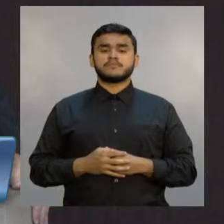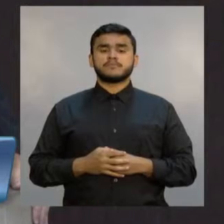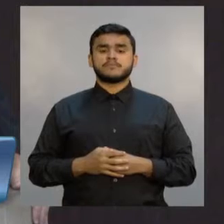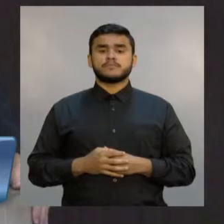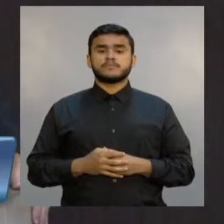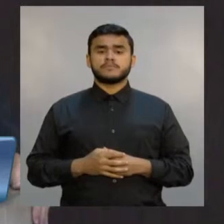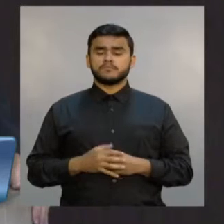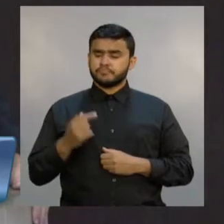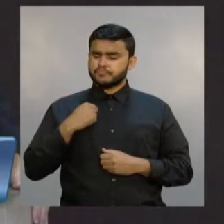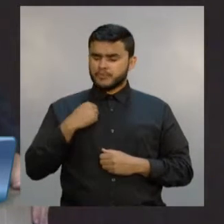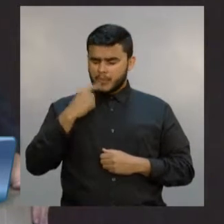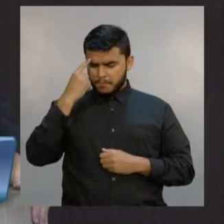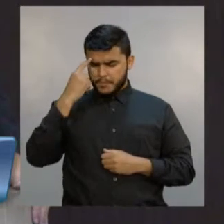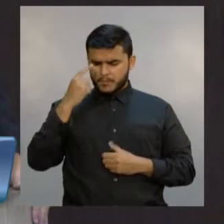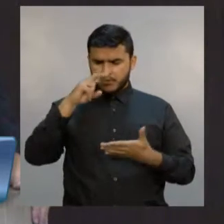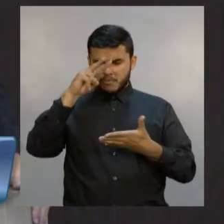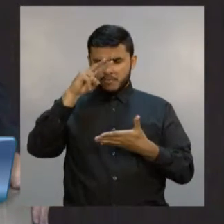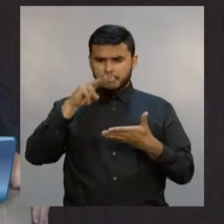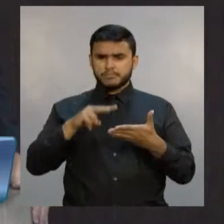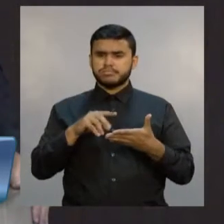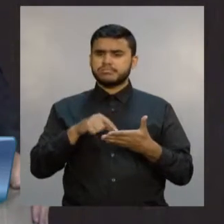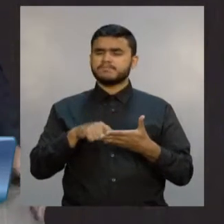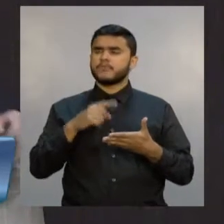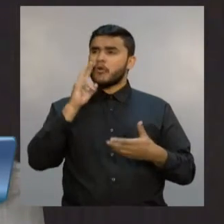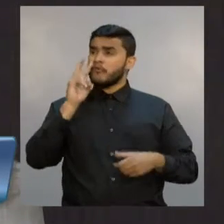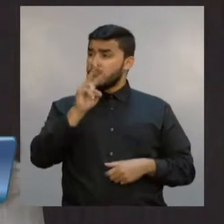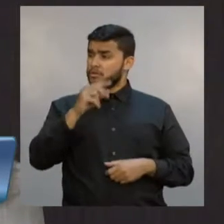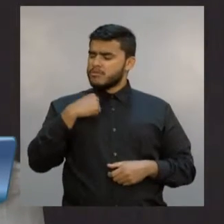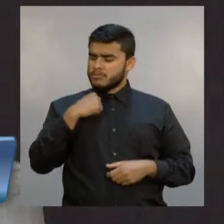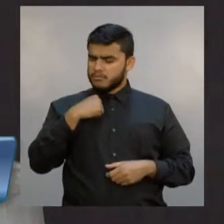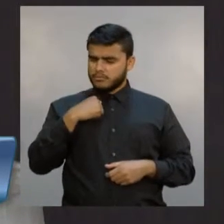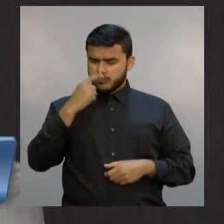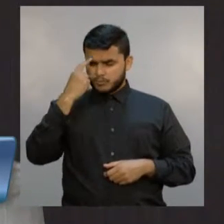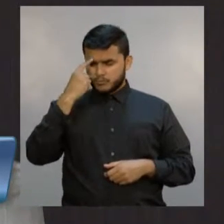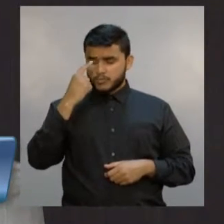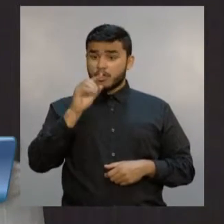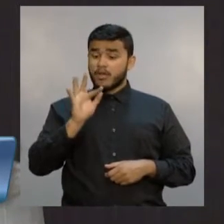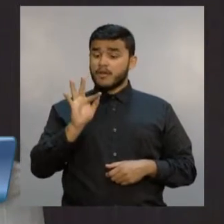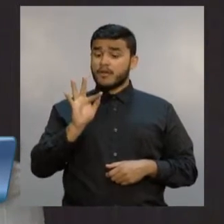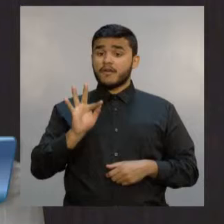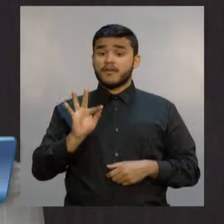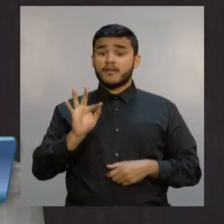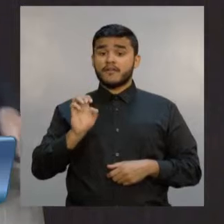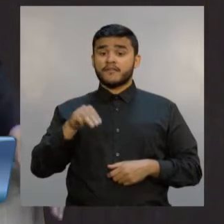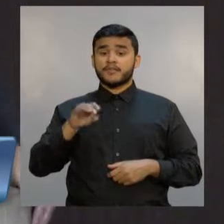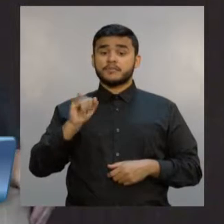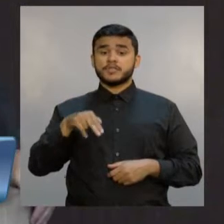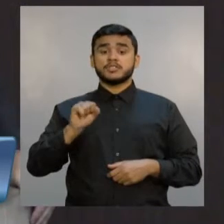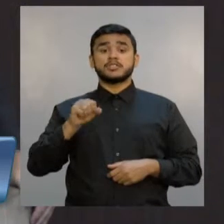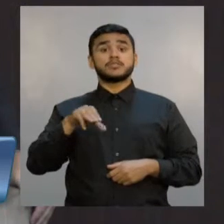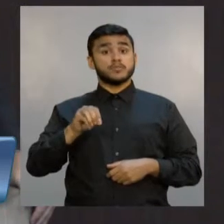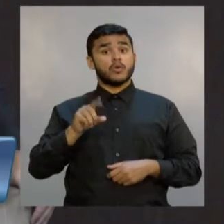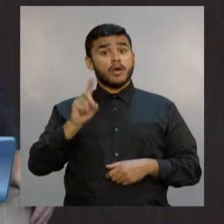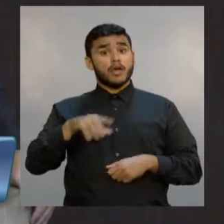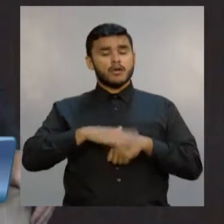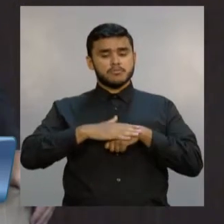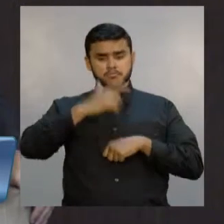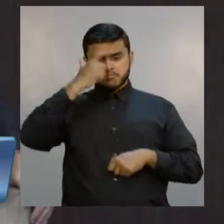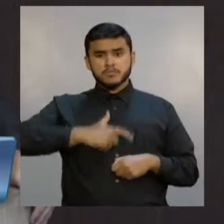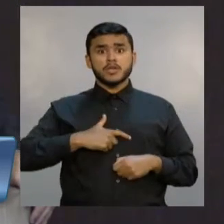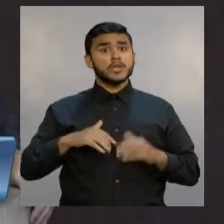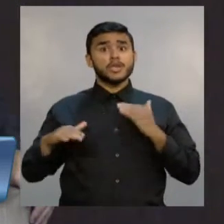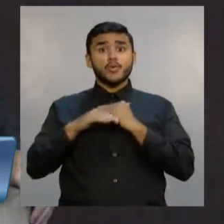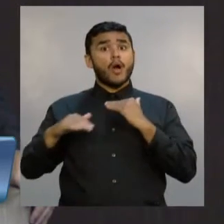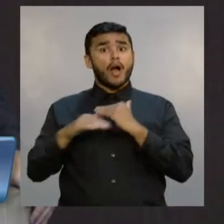li certa vez, não sei onde, que o feminismo é a ideia radical de que as mulheres são gente.